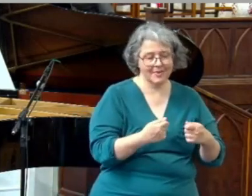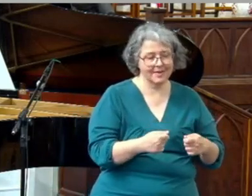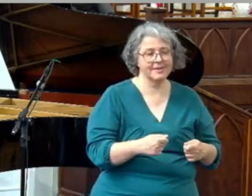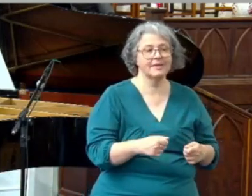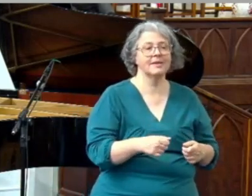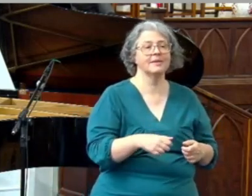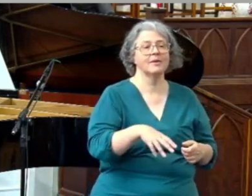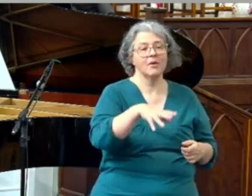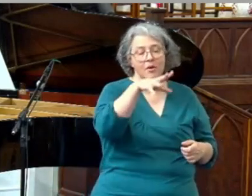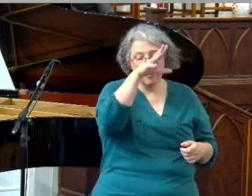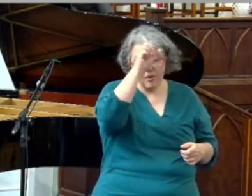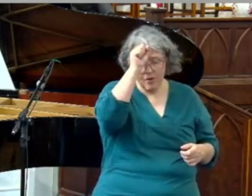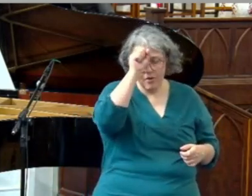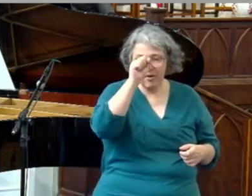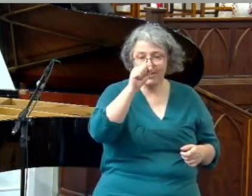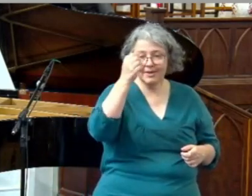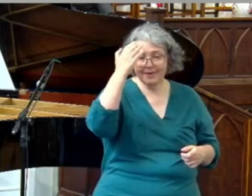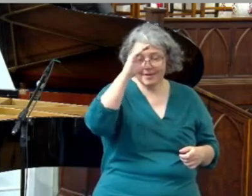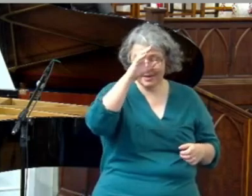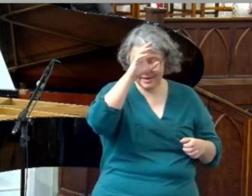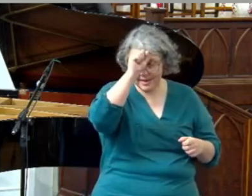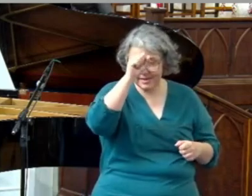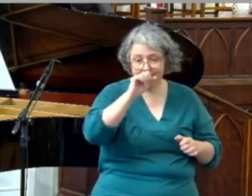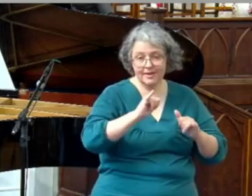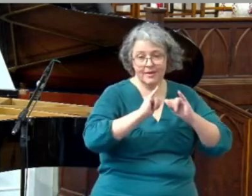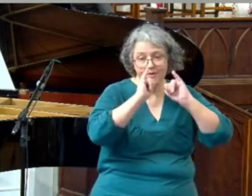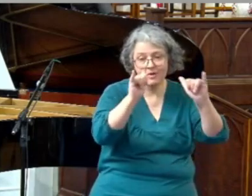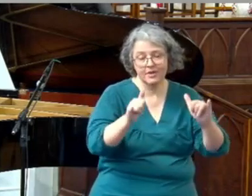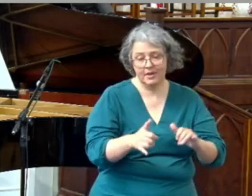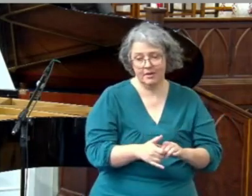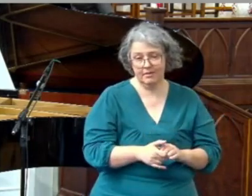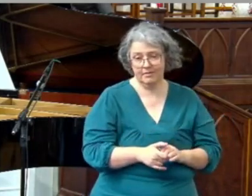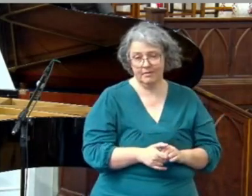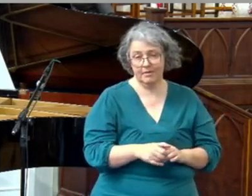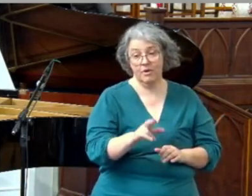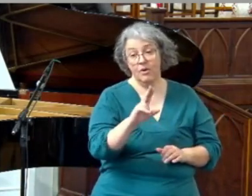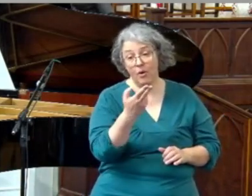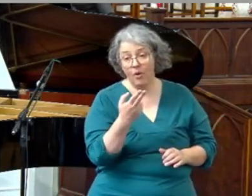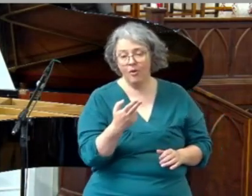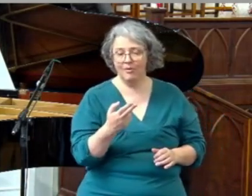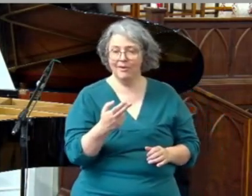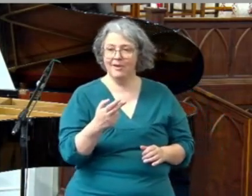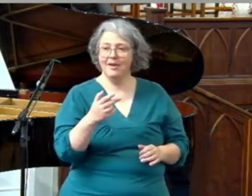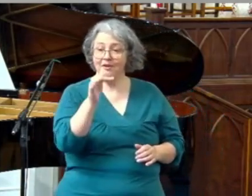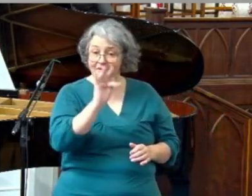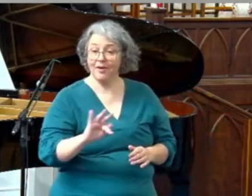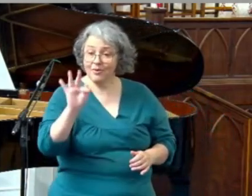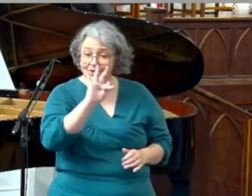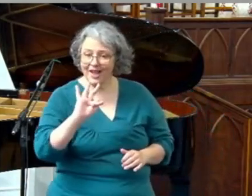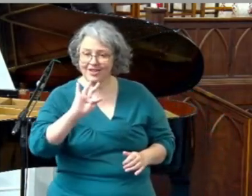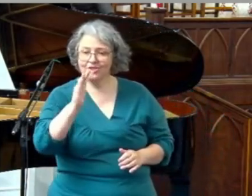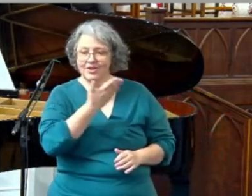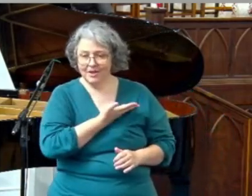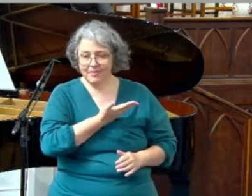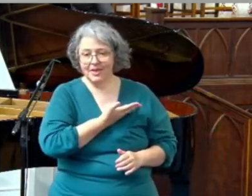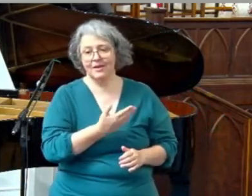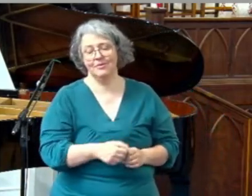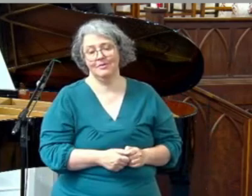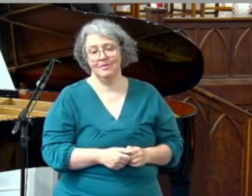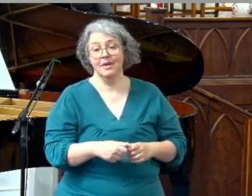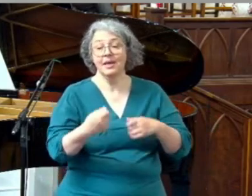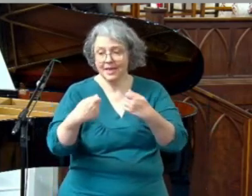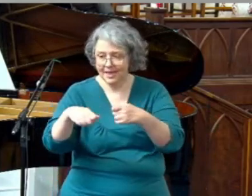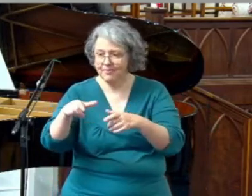Evangelho. O que falar de colegas de faculdade e como eles precisam